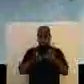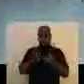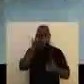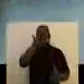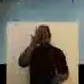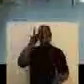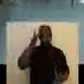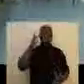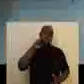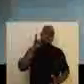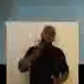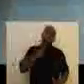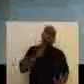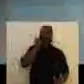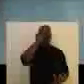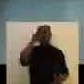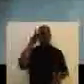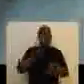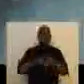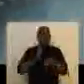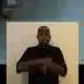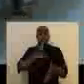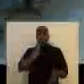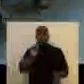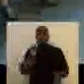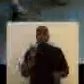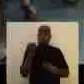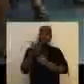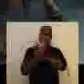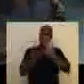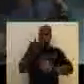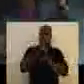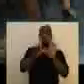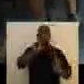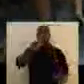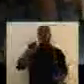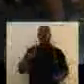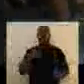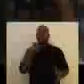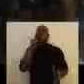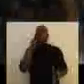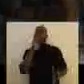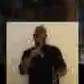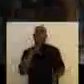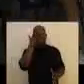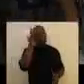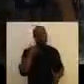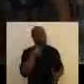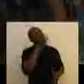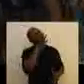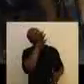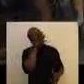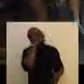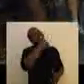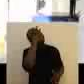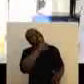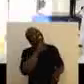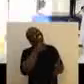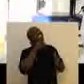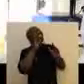língua de sinais. Está deixando de ser bonitinho, legalzinho, mas para ser profissional e para ser algo que